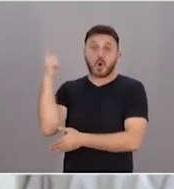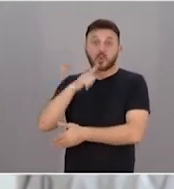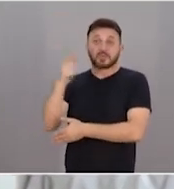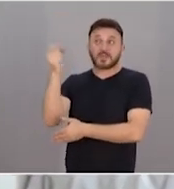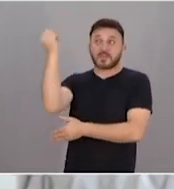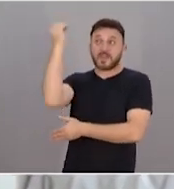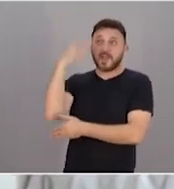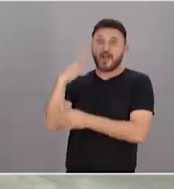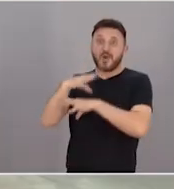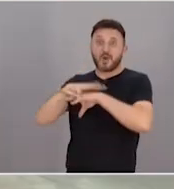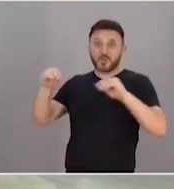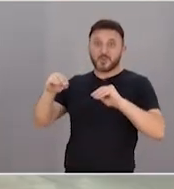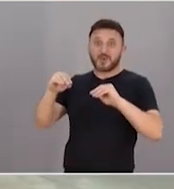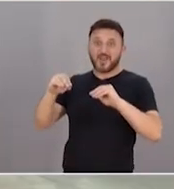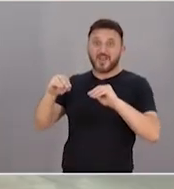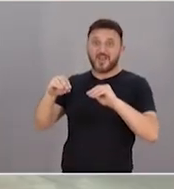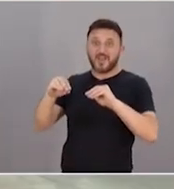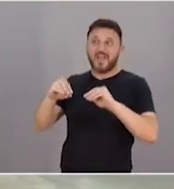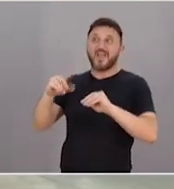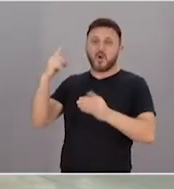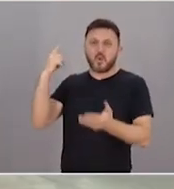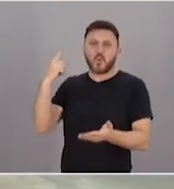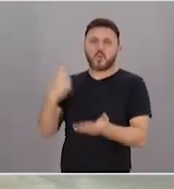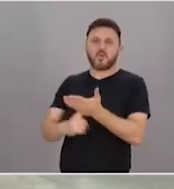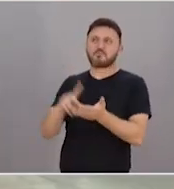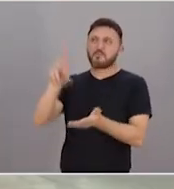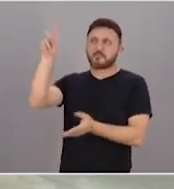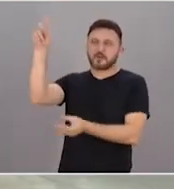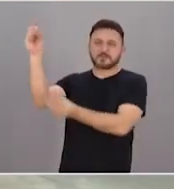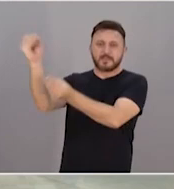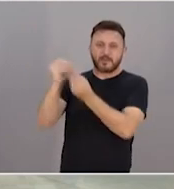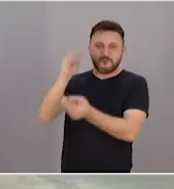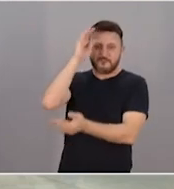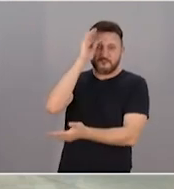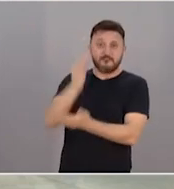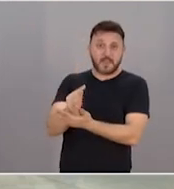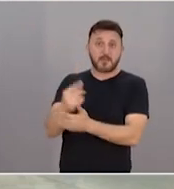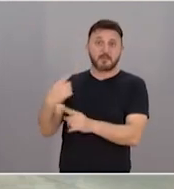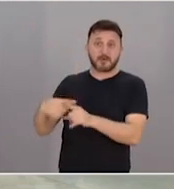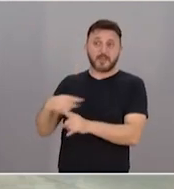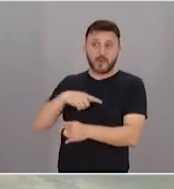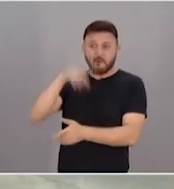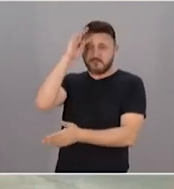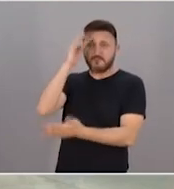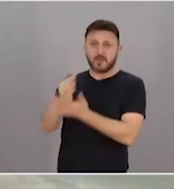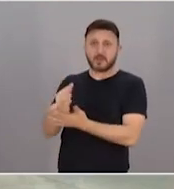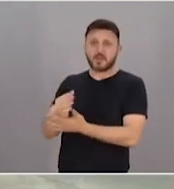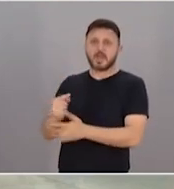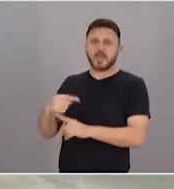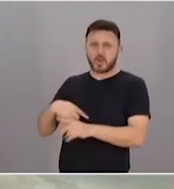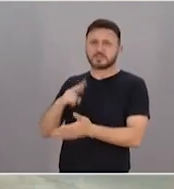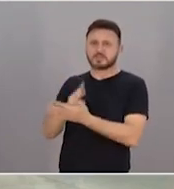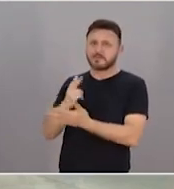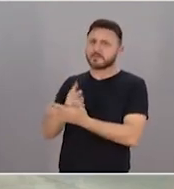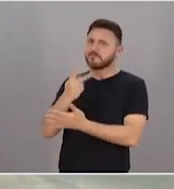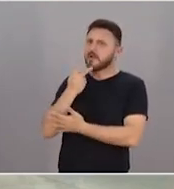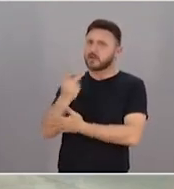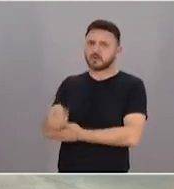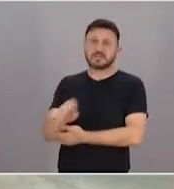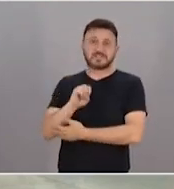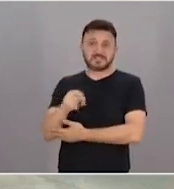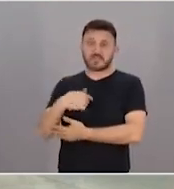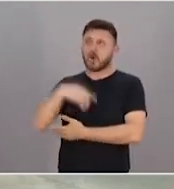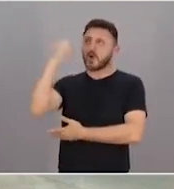libertação, isso foi uma confirmação de Deus para você na fé. Eu sempre digo, escuto no rádio sempre: recebi